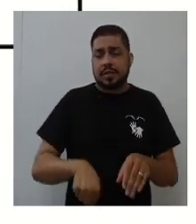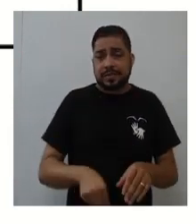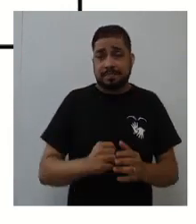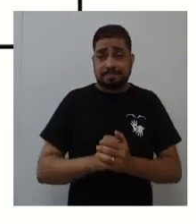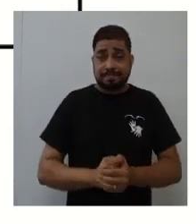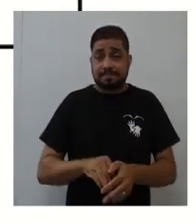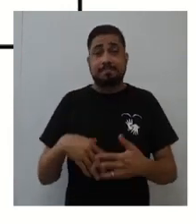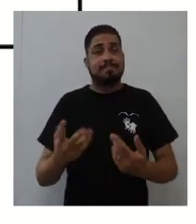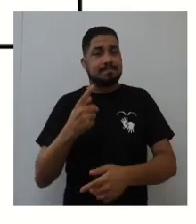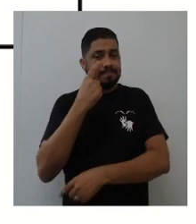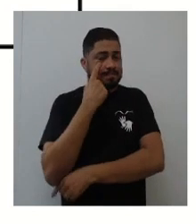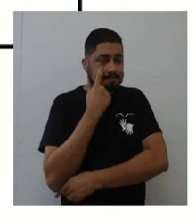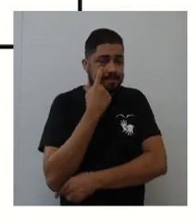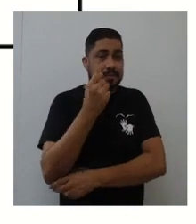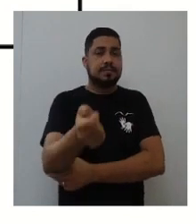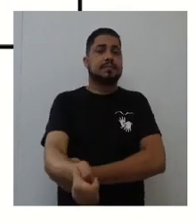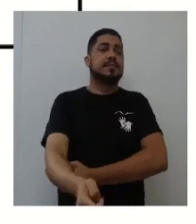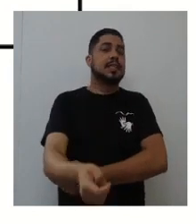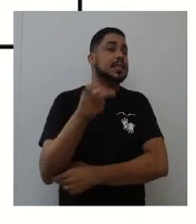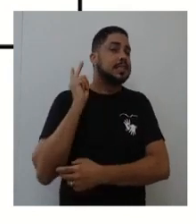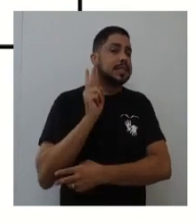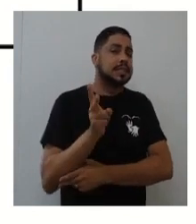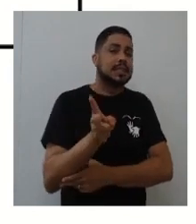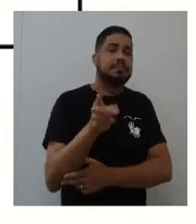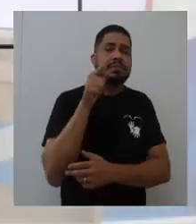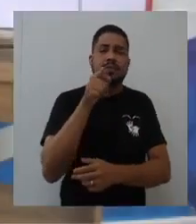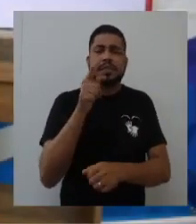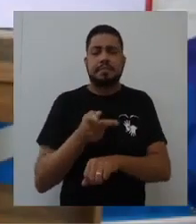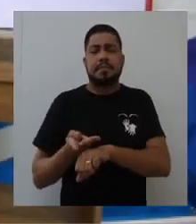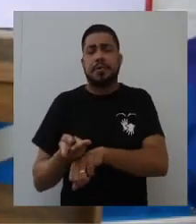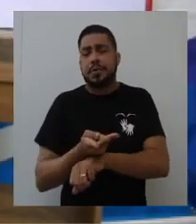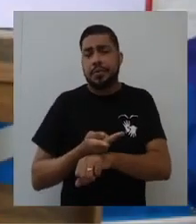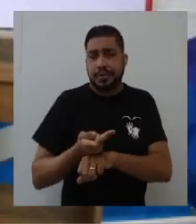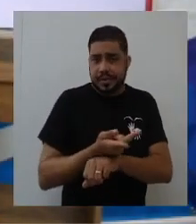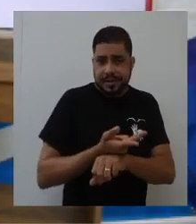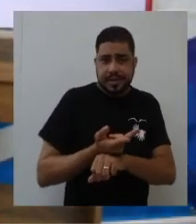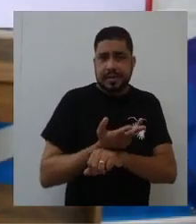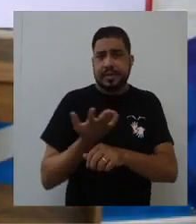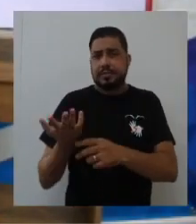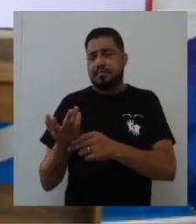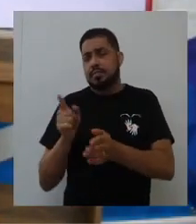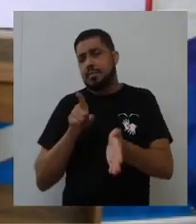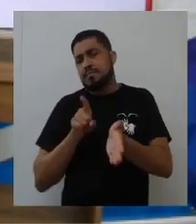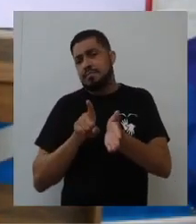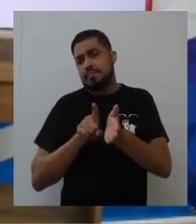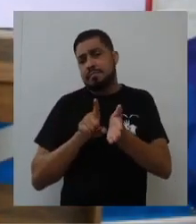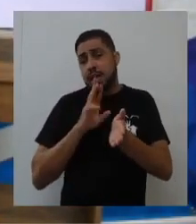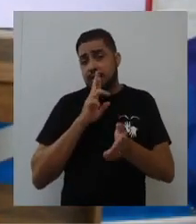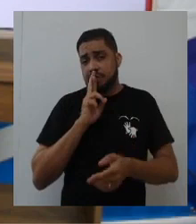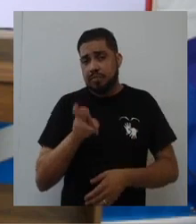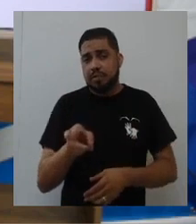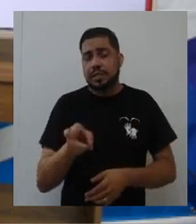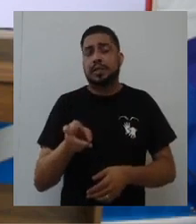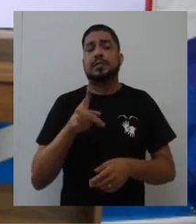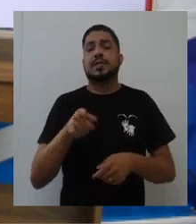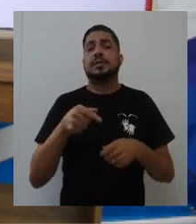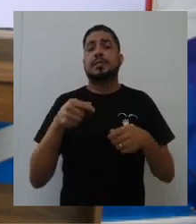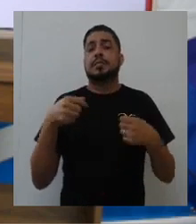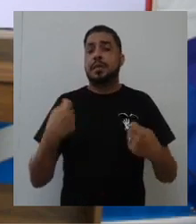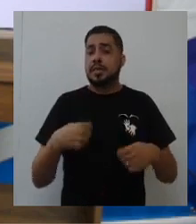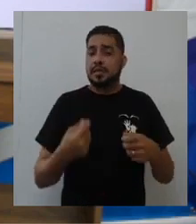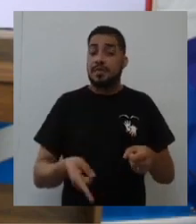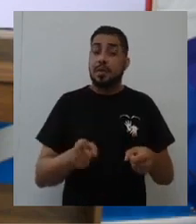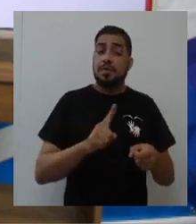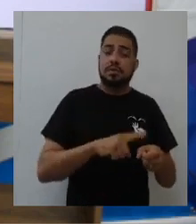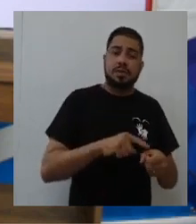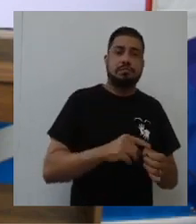só. Toda vez que você for procurar uma pergunta, a resposta, você tem que voltar para o texto,